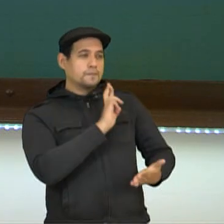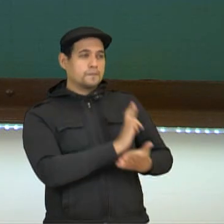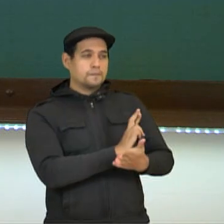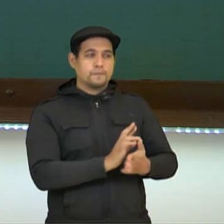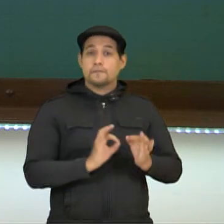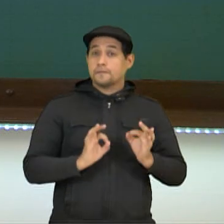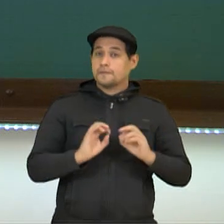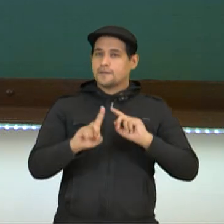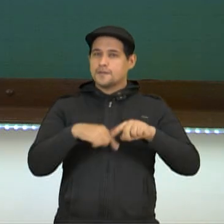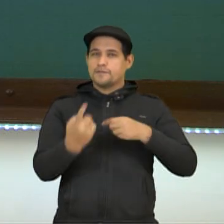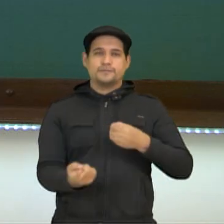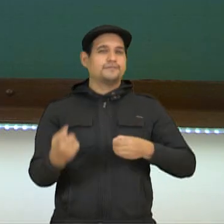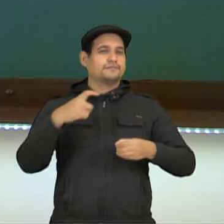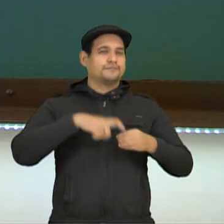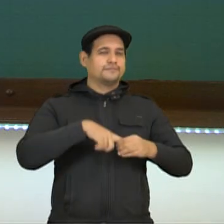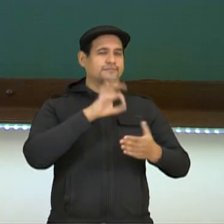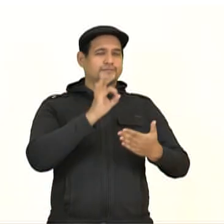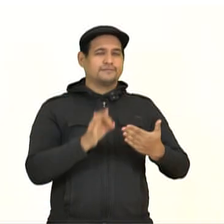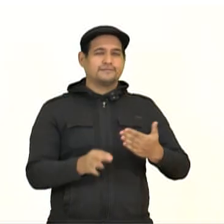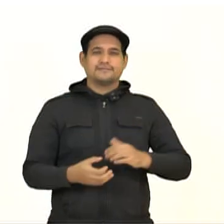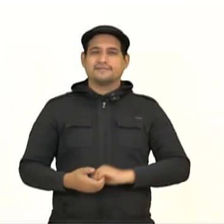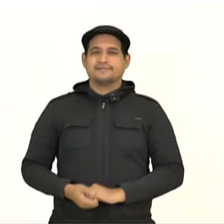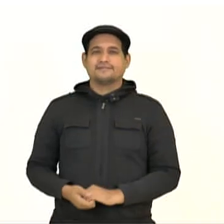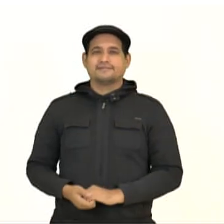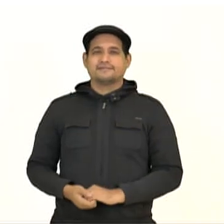responder e nós voltamos com a correção.